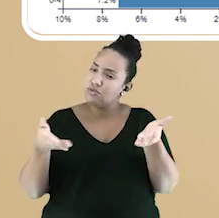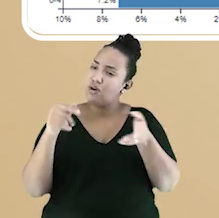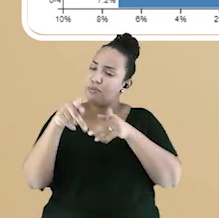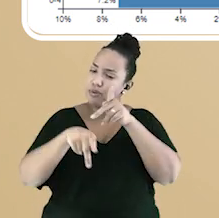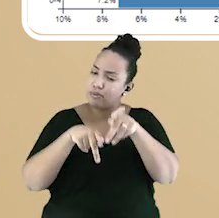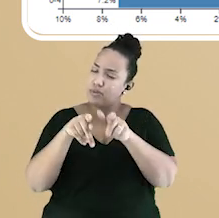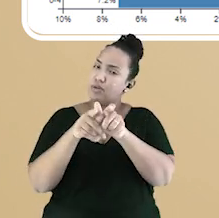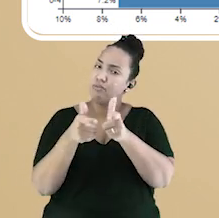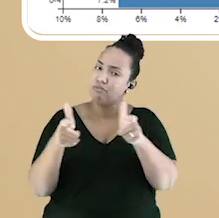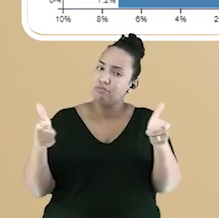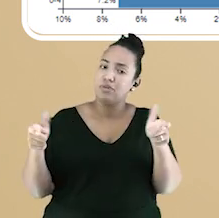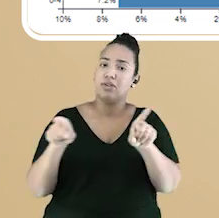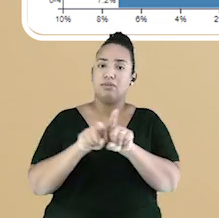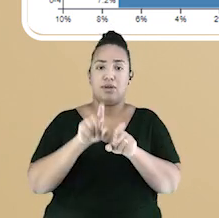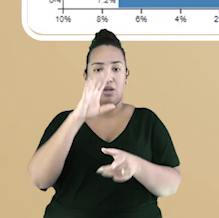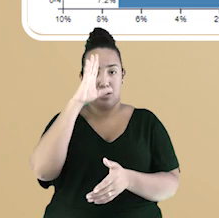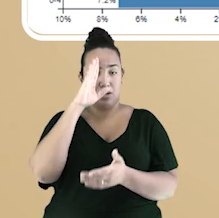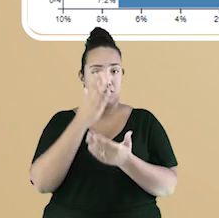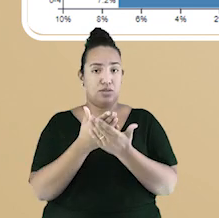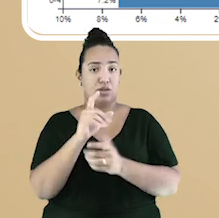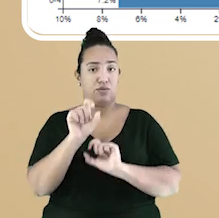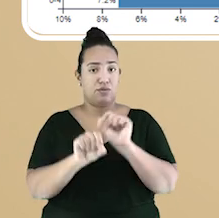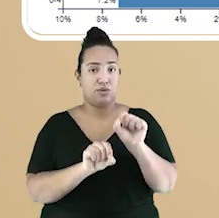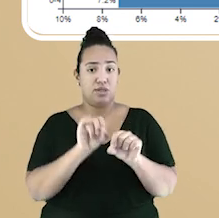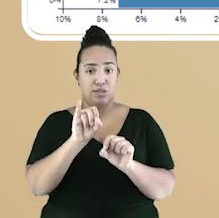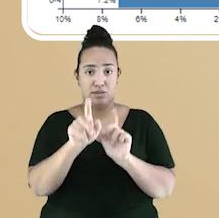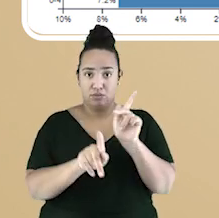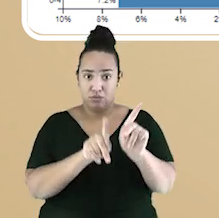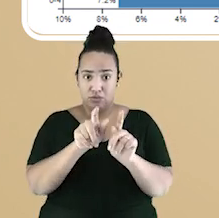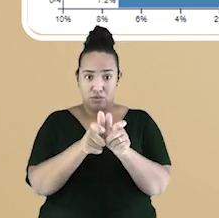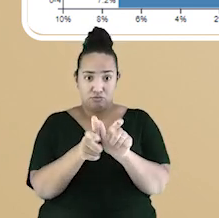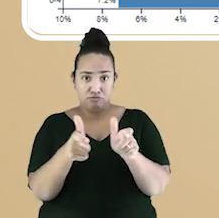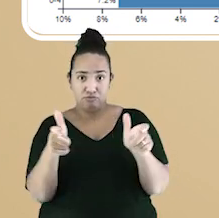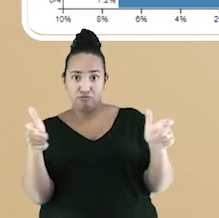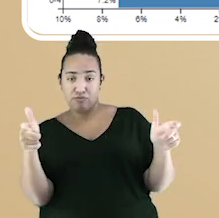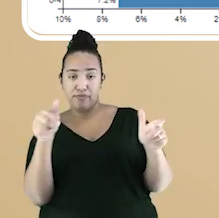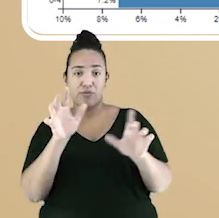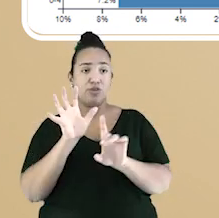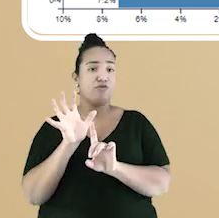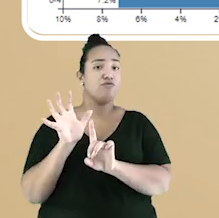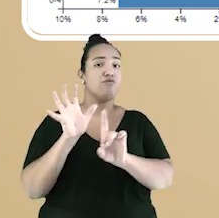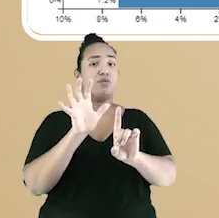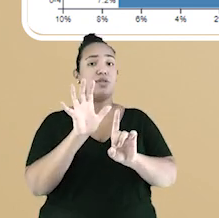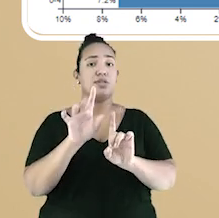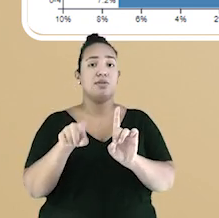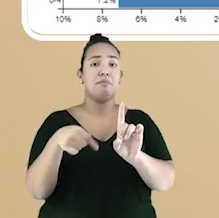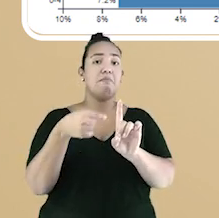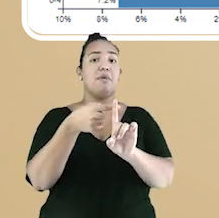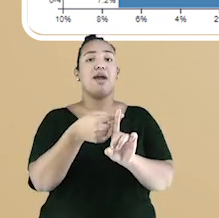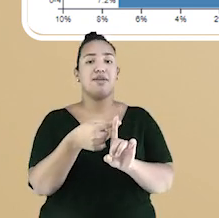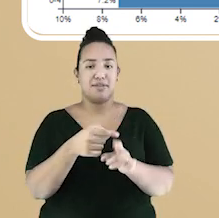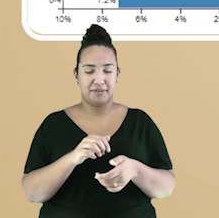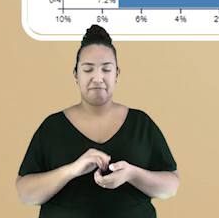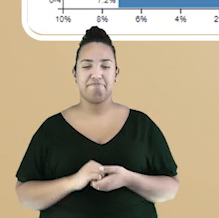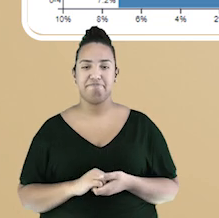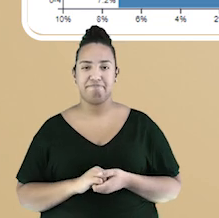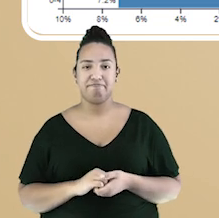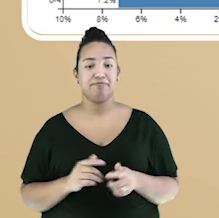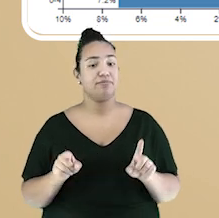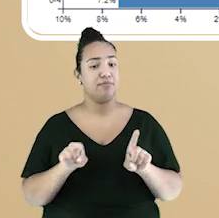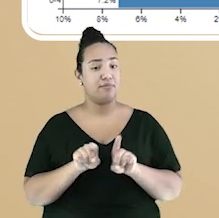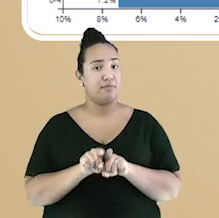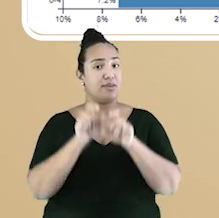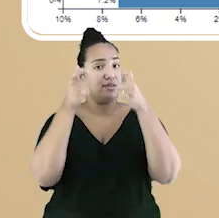incentivava esse crescimento e acreditava que uma população grande era mais impactante do que uma bomba